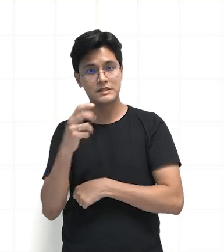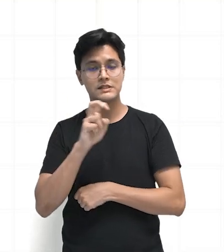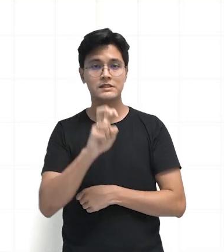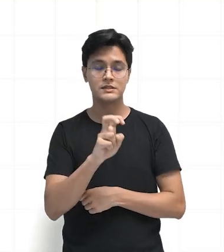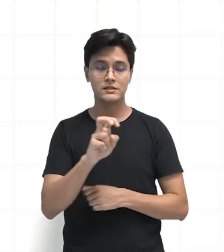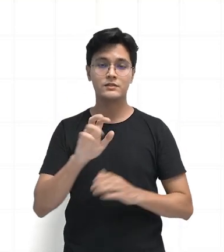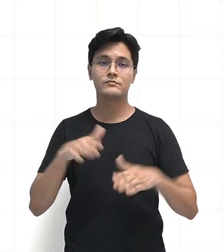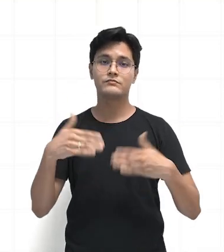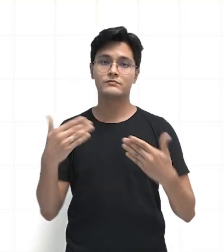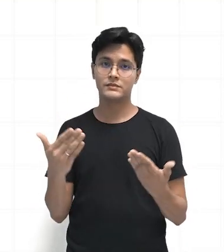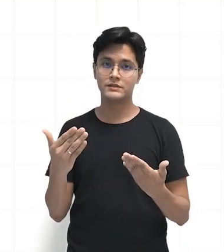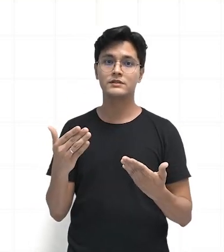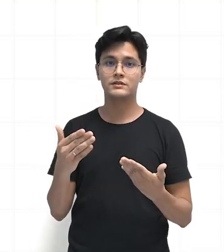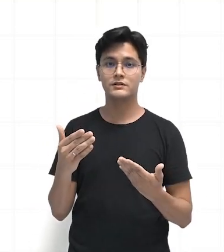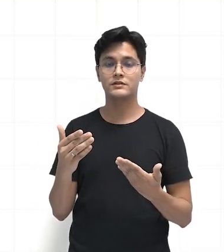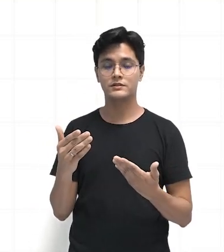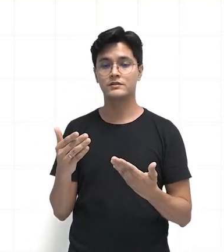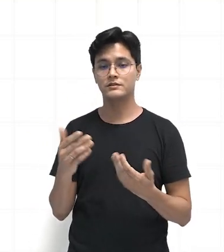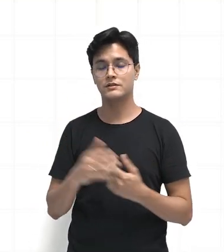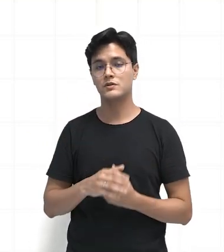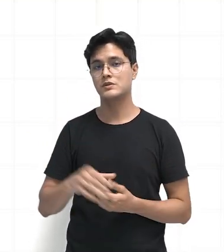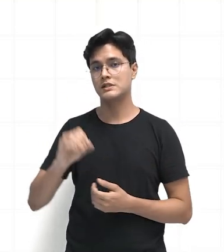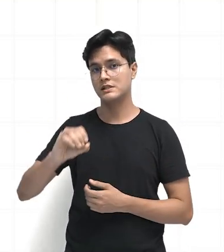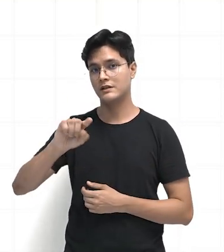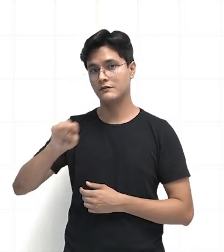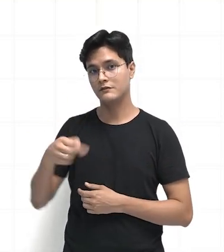então eu arredondo para